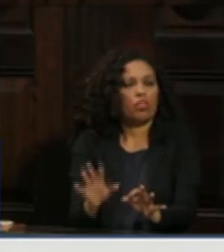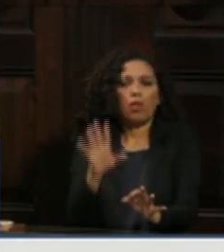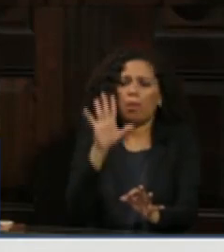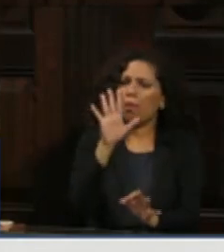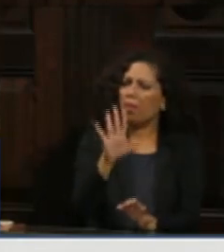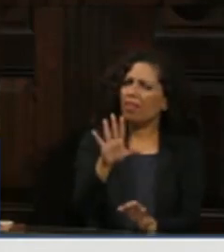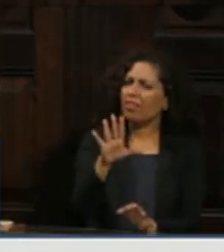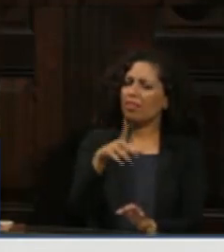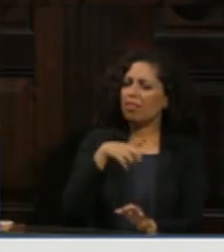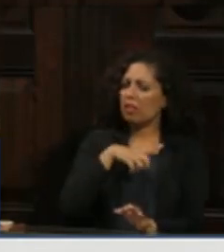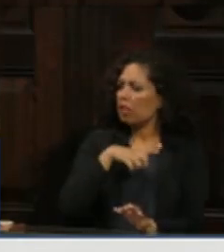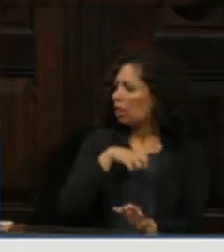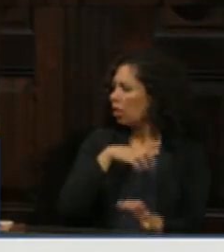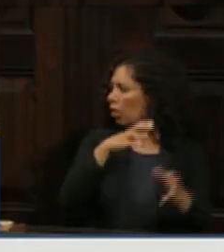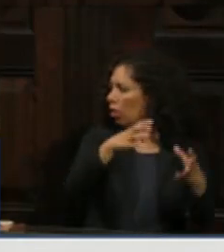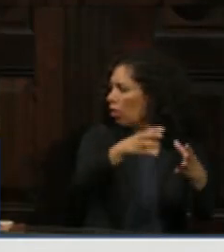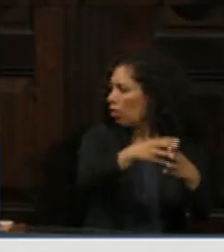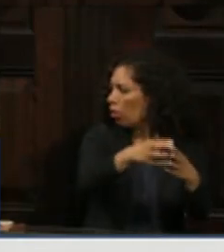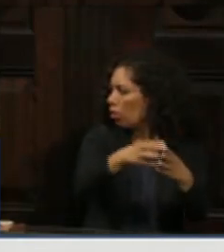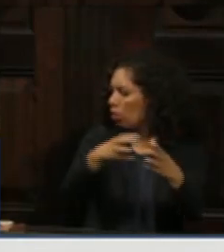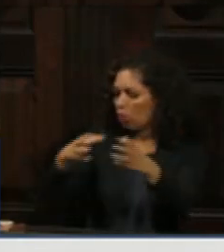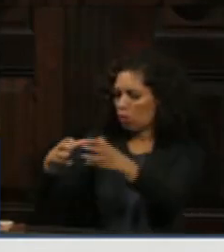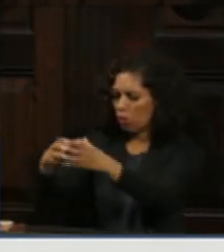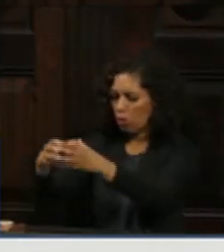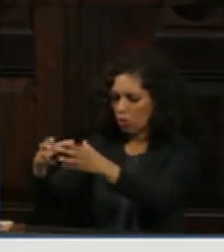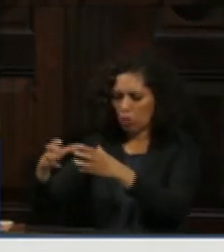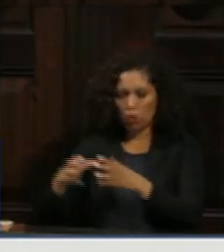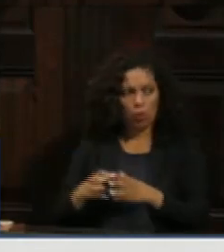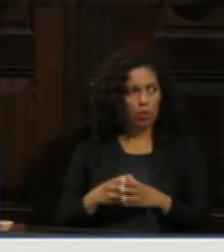Rigorosamente todos nós. Ninguém da política, e não estamos aqui